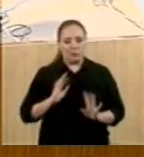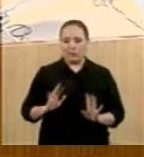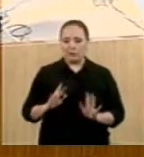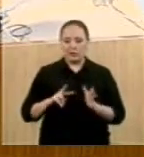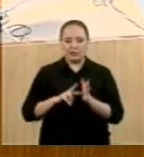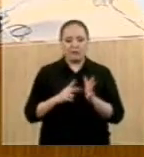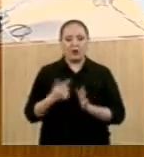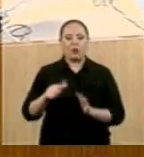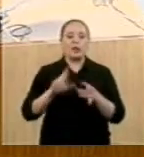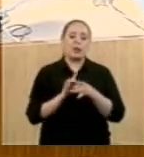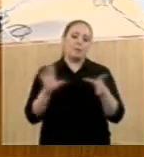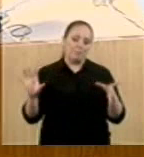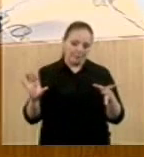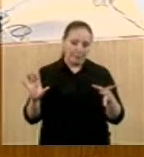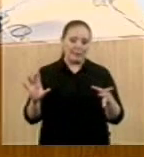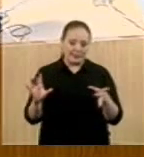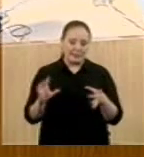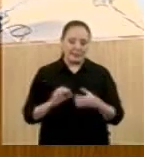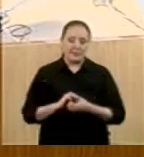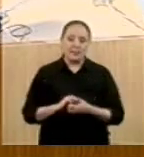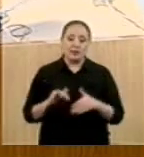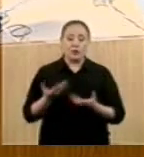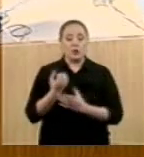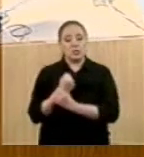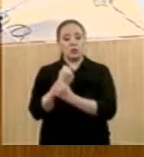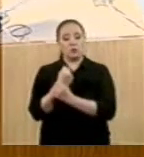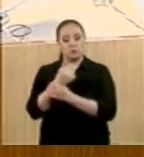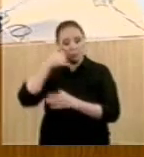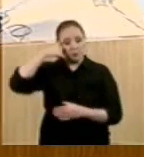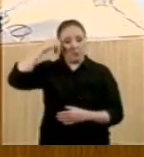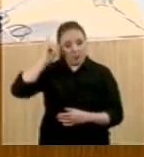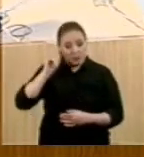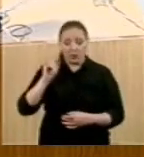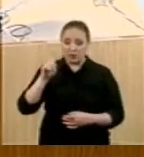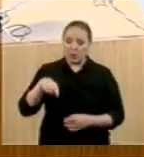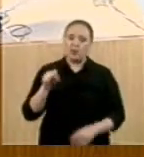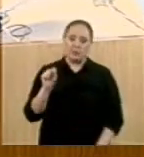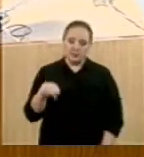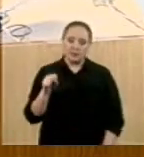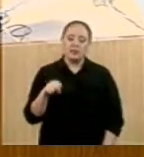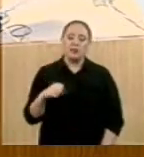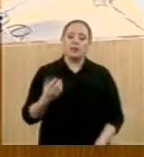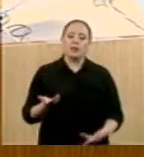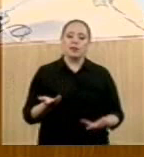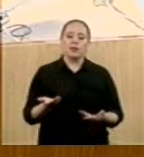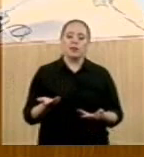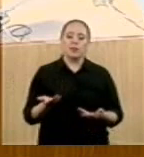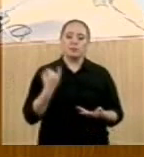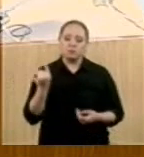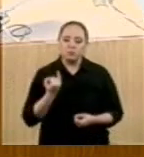própria liberdade. A precaução e a segurança, que são, sem dúvida alguma,